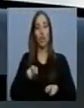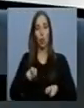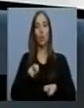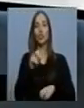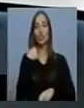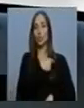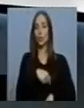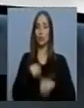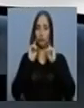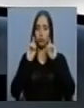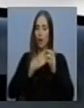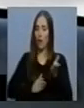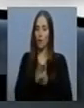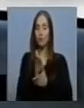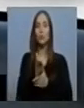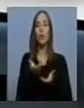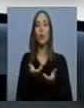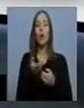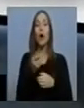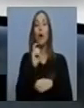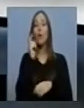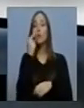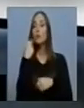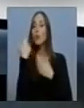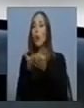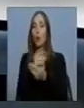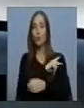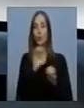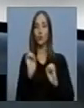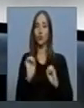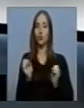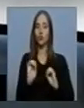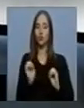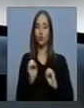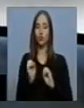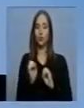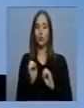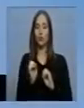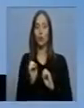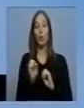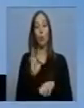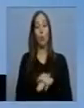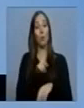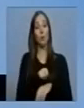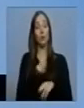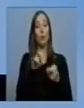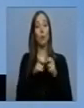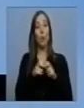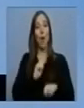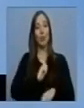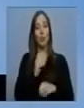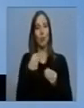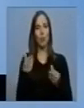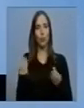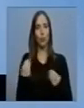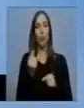ter sequer conhecimento das universidades portanto o kova vários problemas éticos entender que não